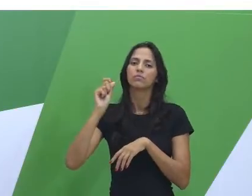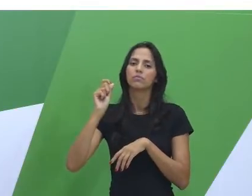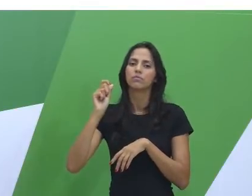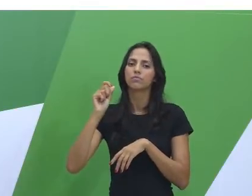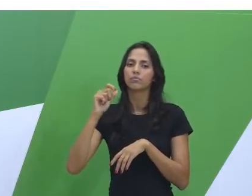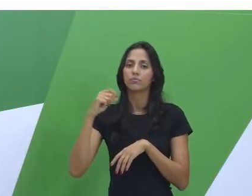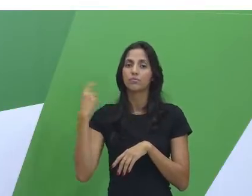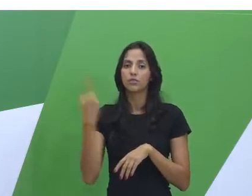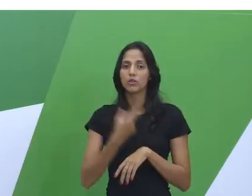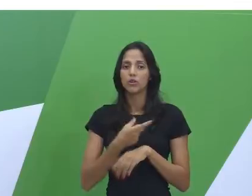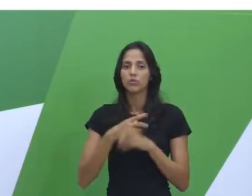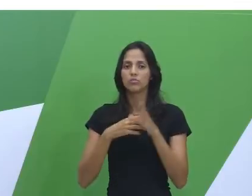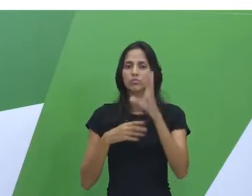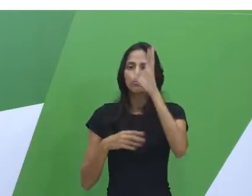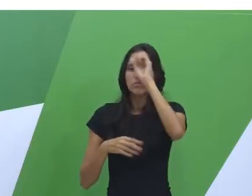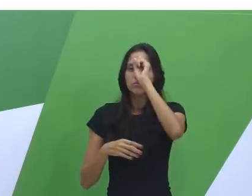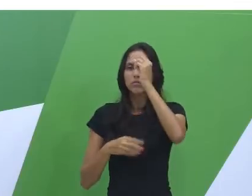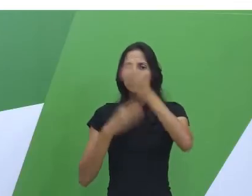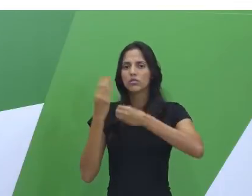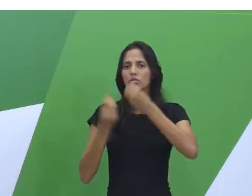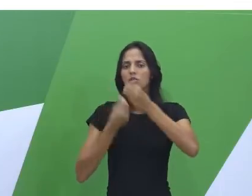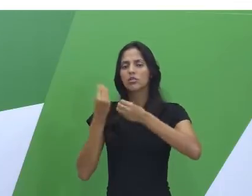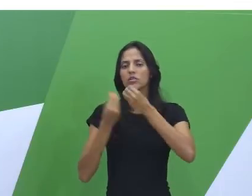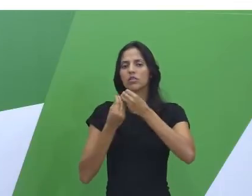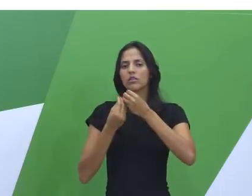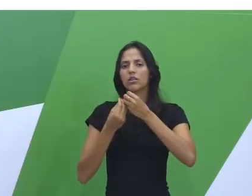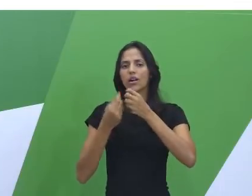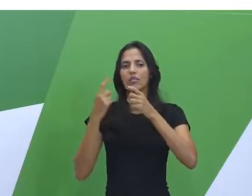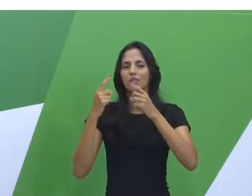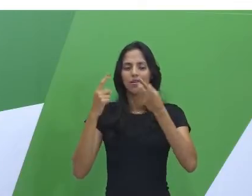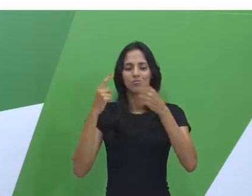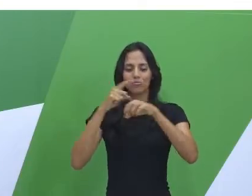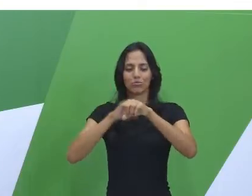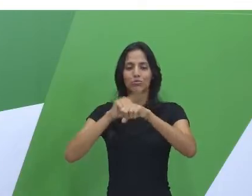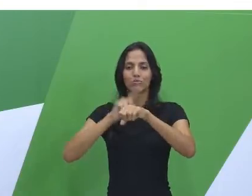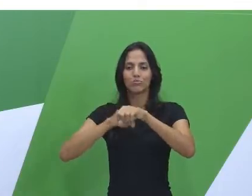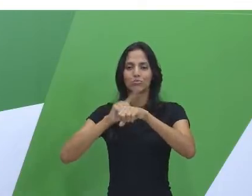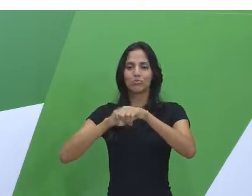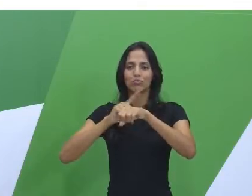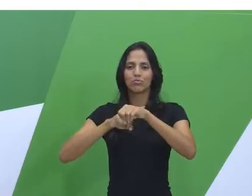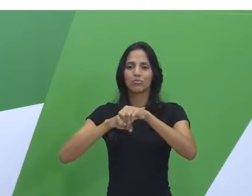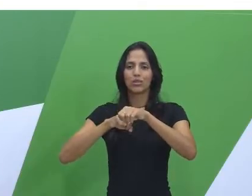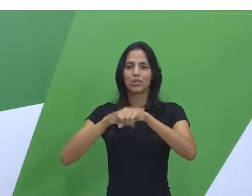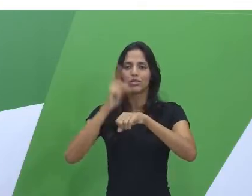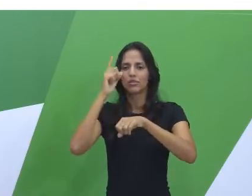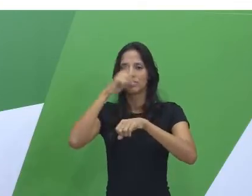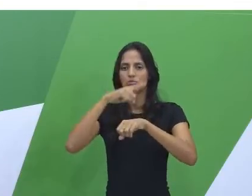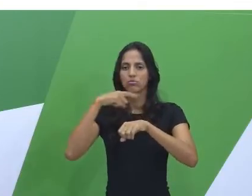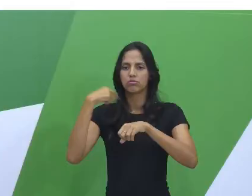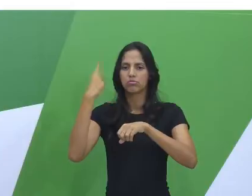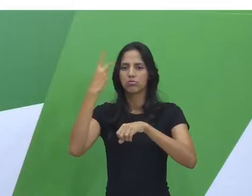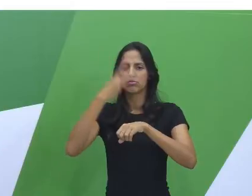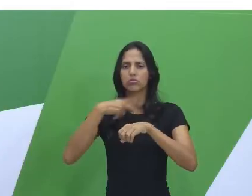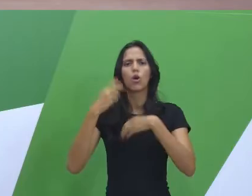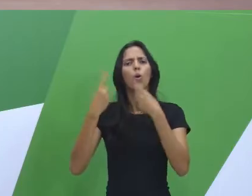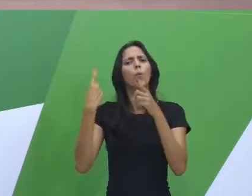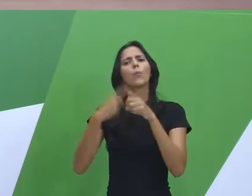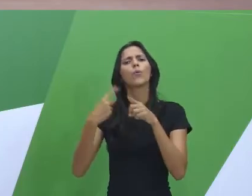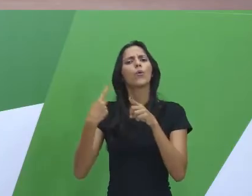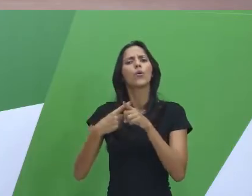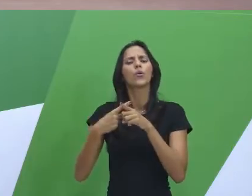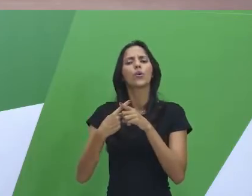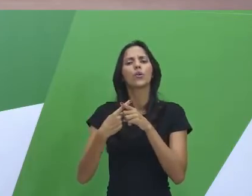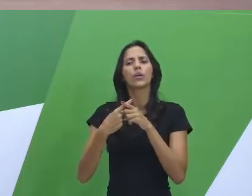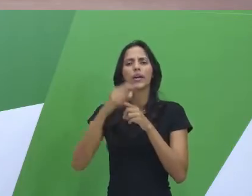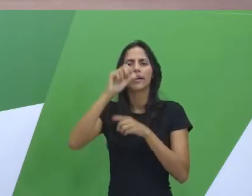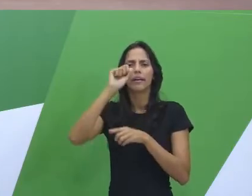convencionamos assinalar os arcos no sentido anti-horário. Aí você poderia estar perguntando, mas professor Aldemir, por que no